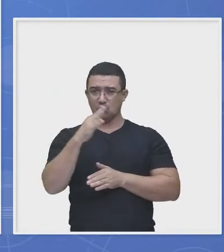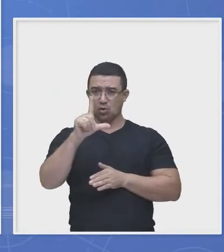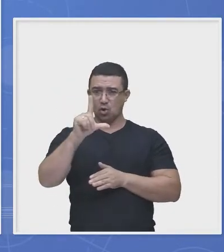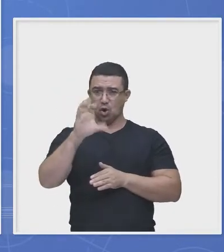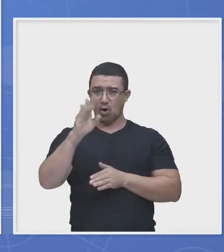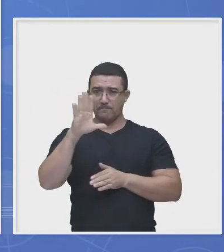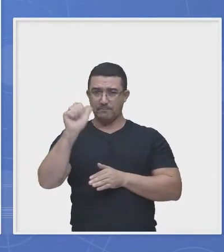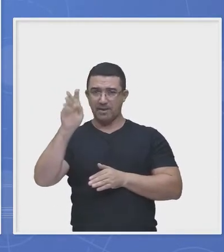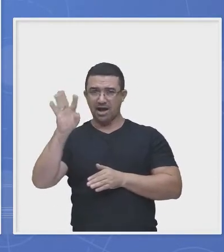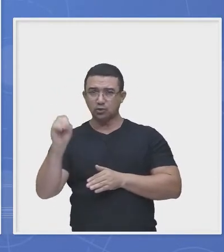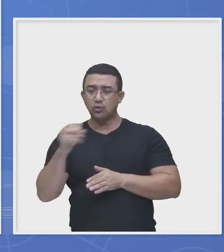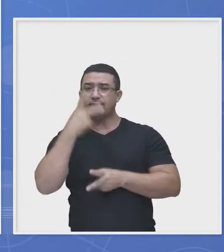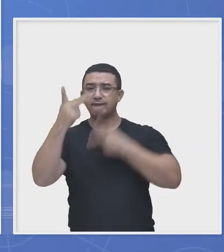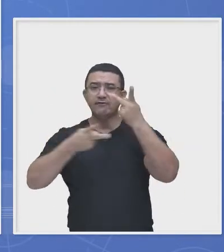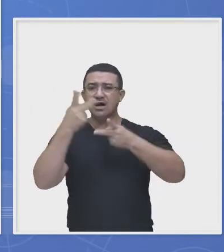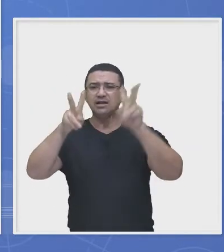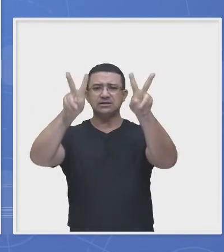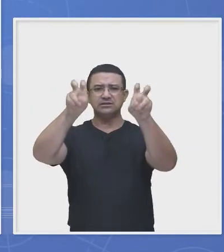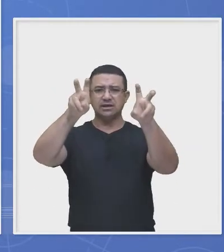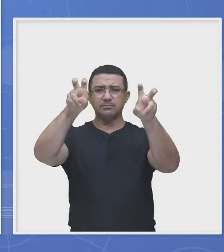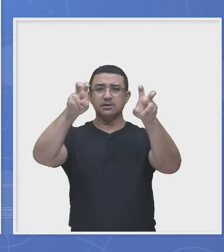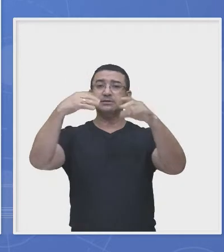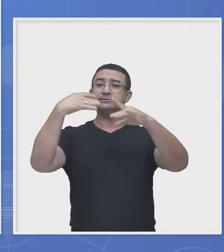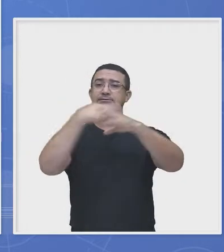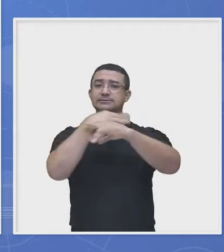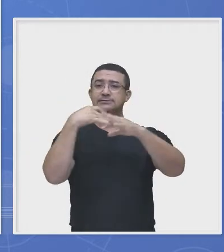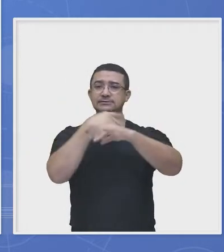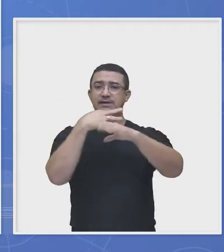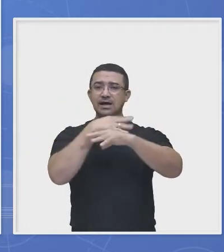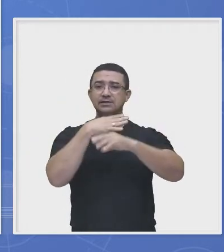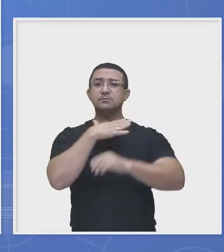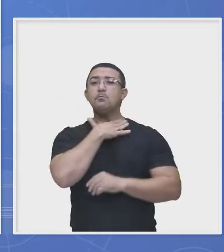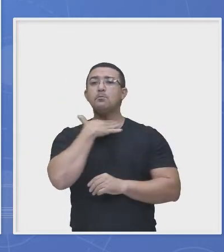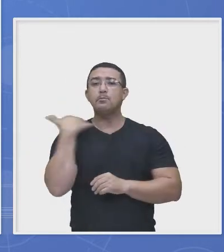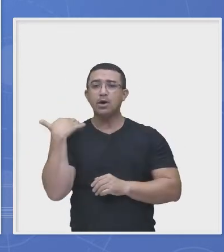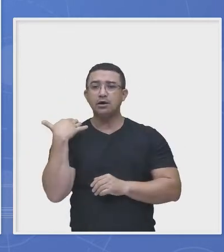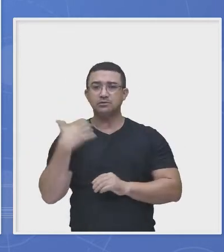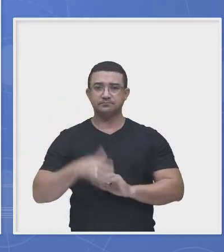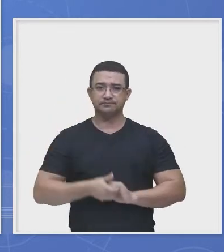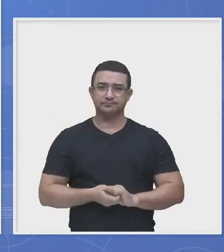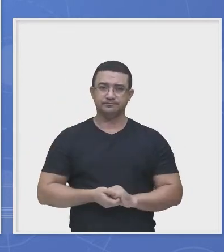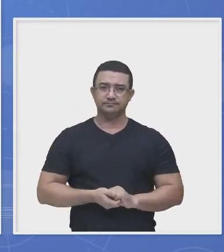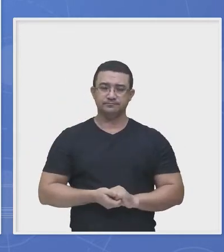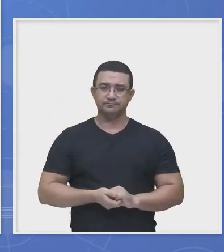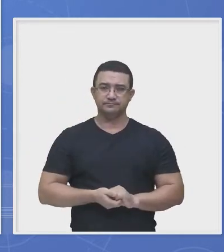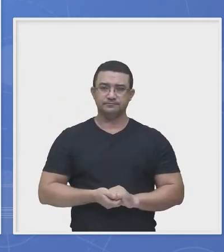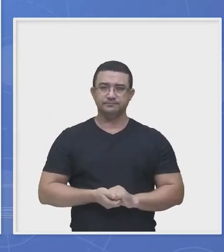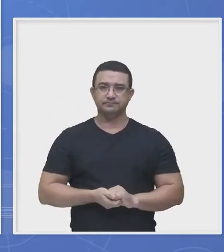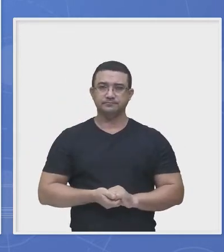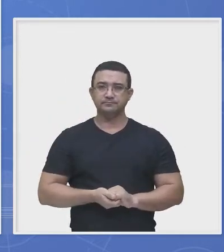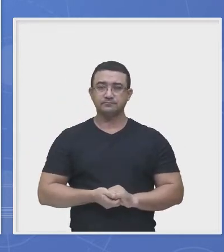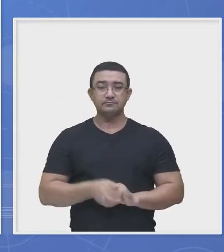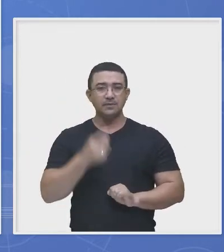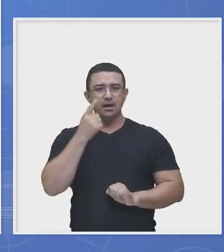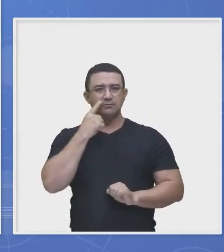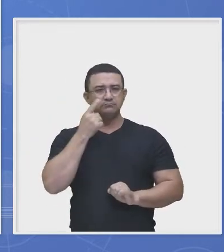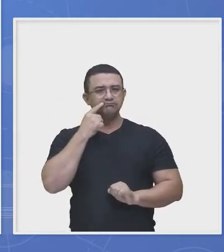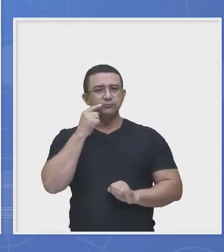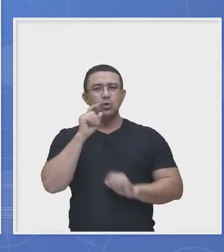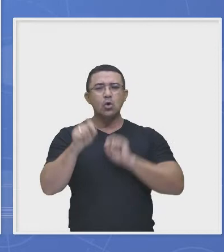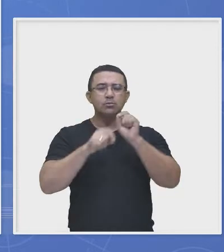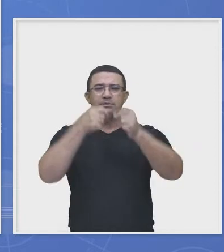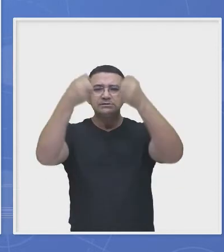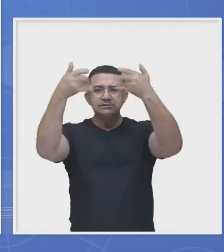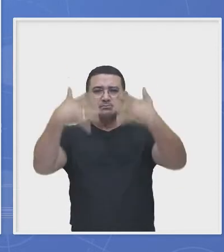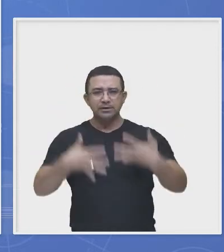né? Que dá título aí ao nosso texto, Cidades Mortas. Observe como ele vai falar sobre a região do